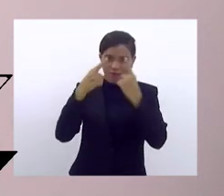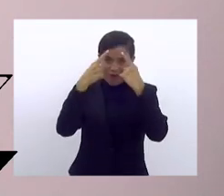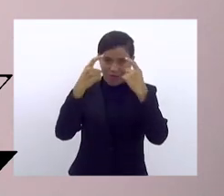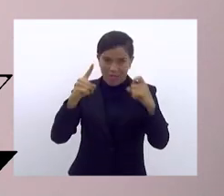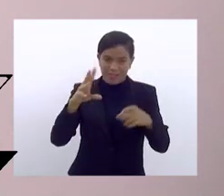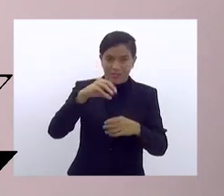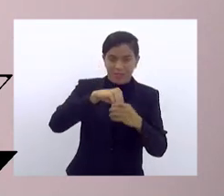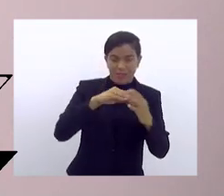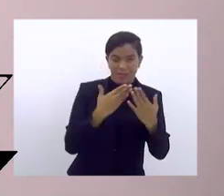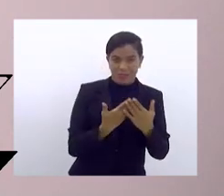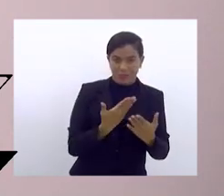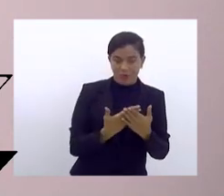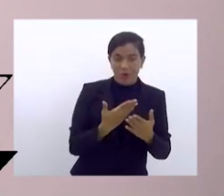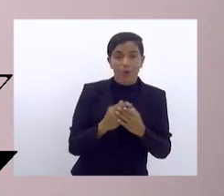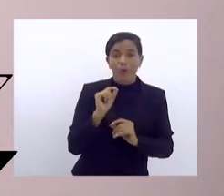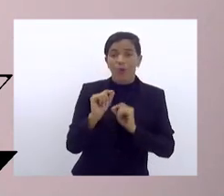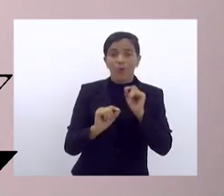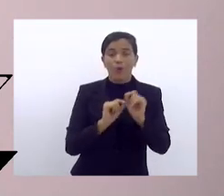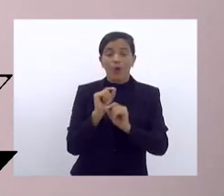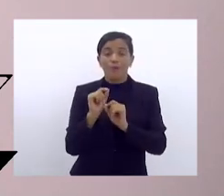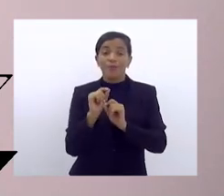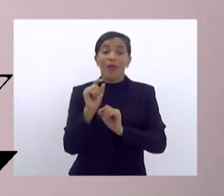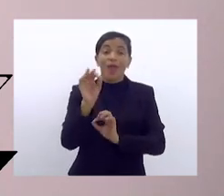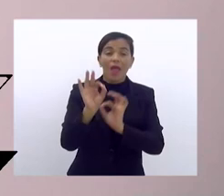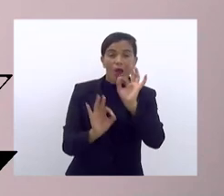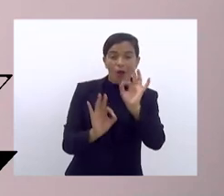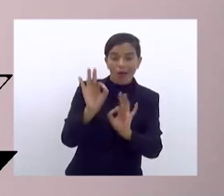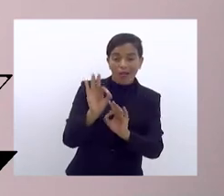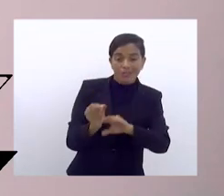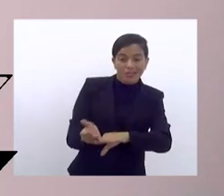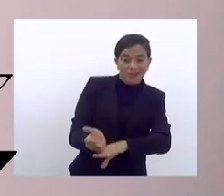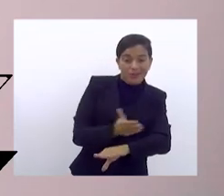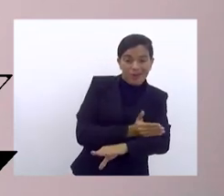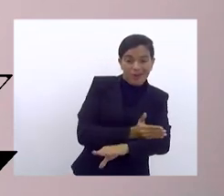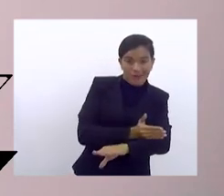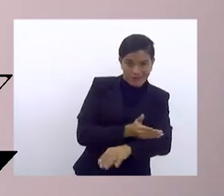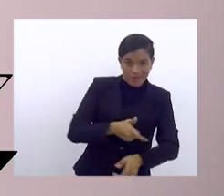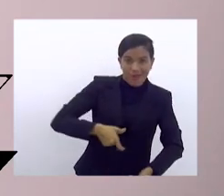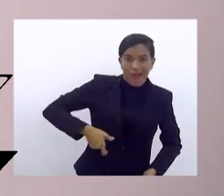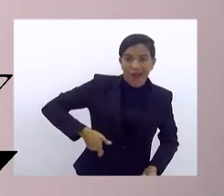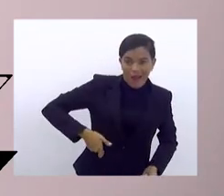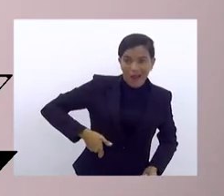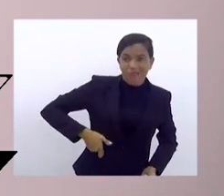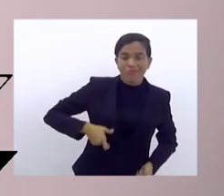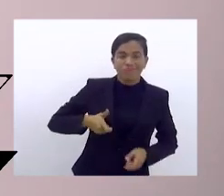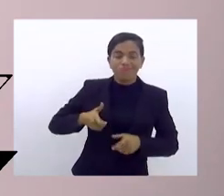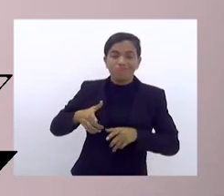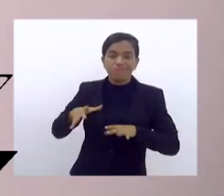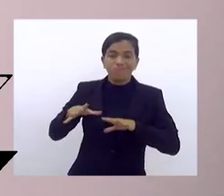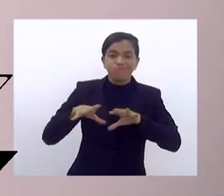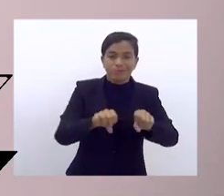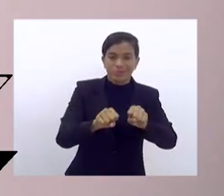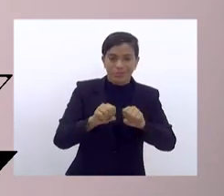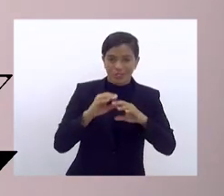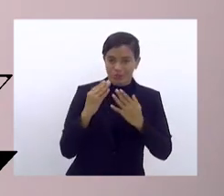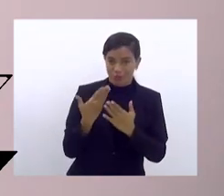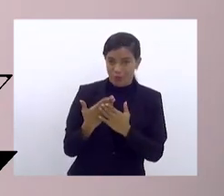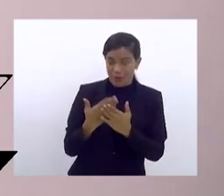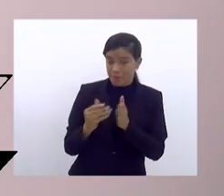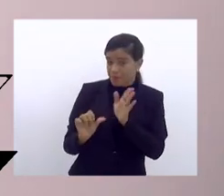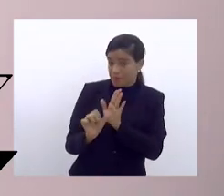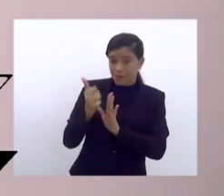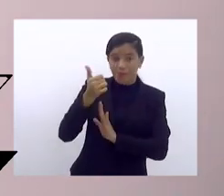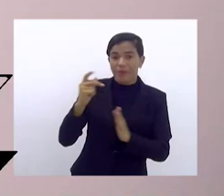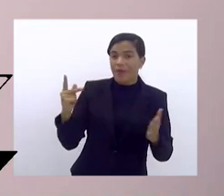falamos dos ataques planejados e armados contra as escolas o primeiro